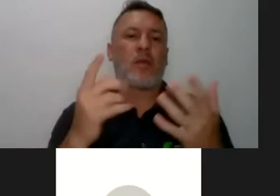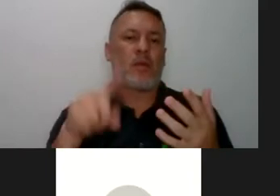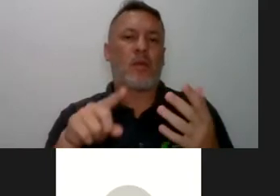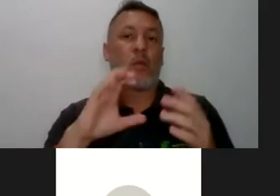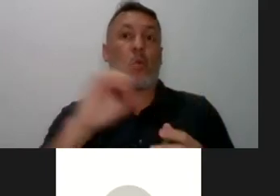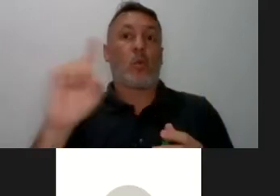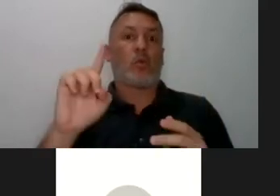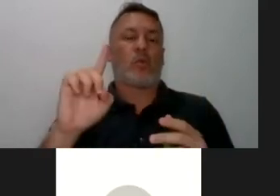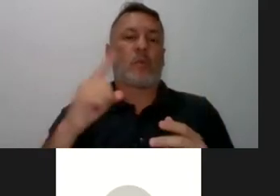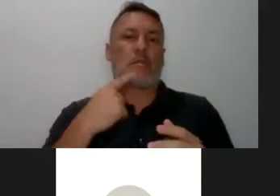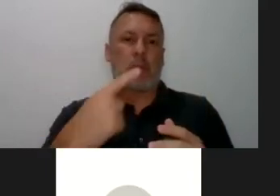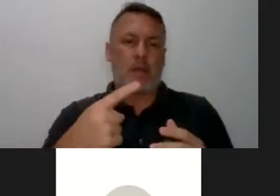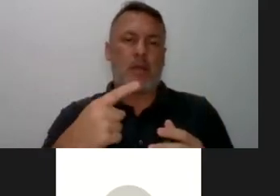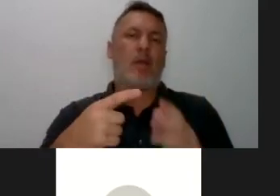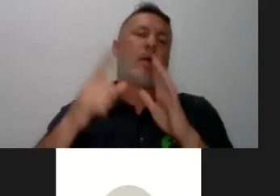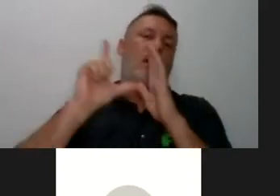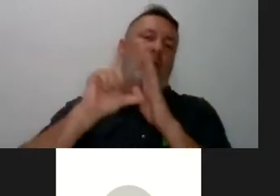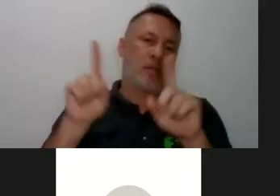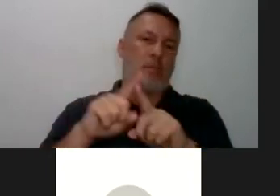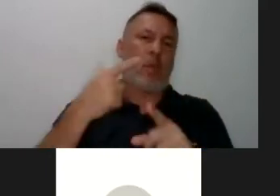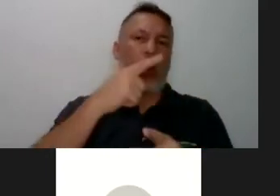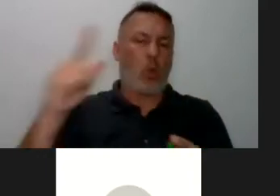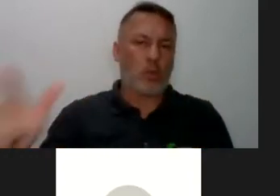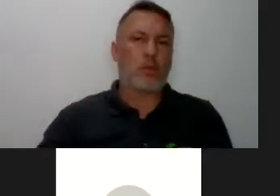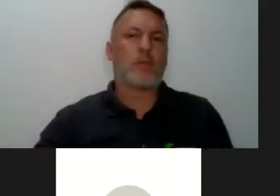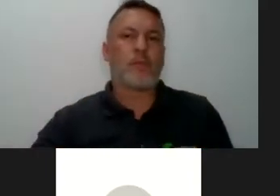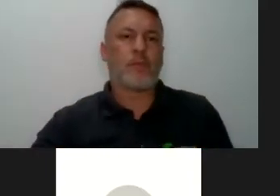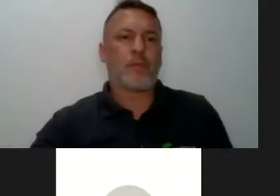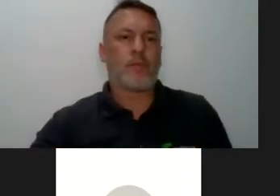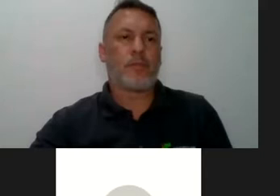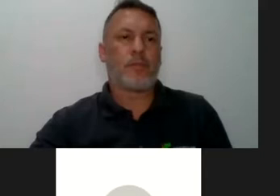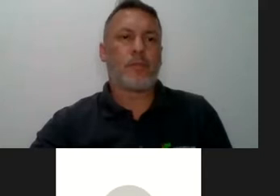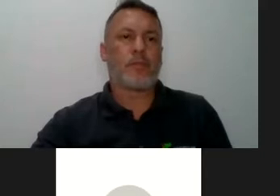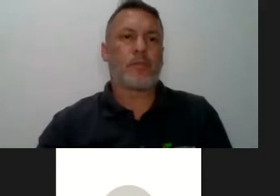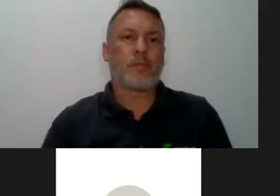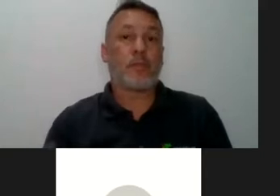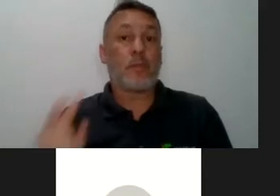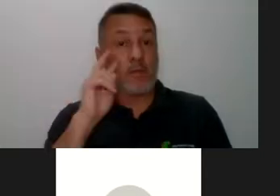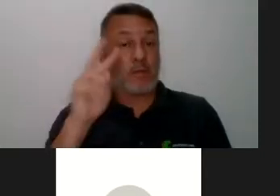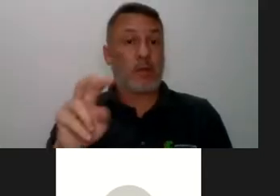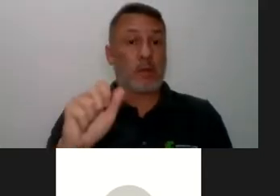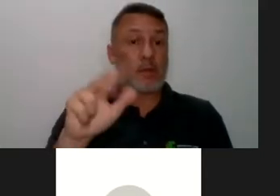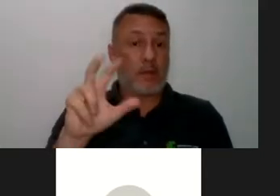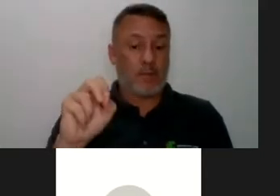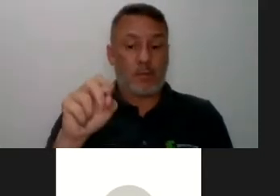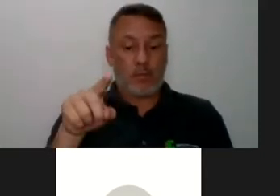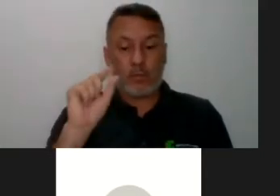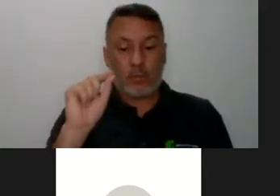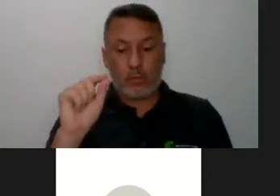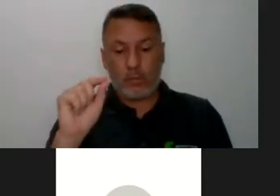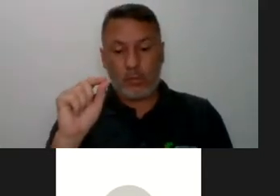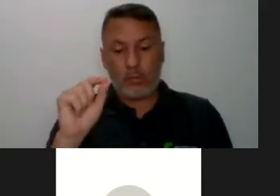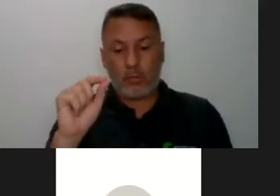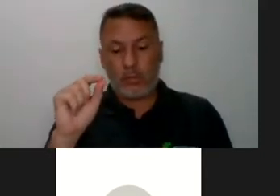jornada e outras também. Deus sabe, você realmente, como você falou, dever cumprido e